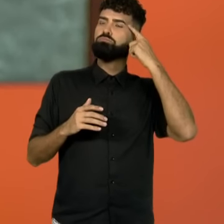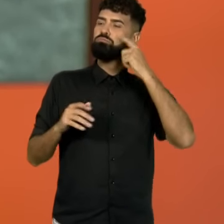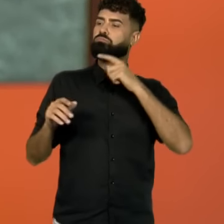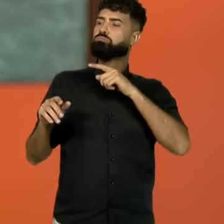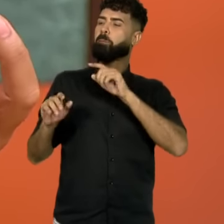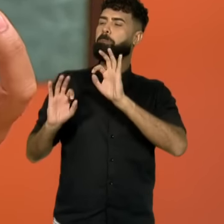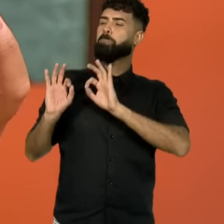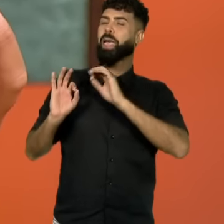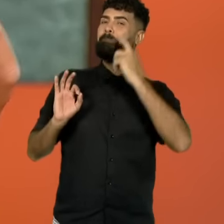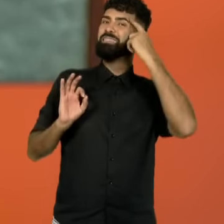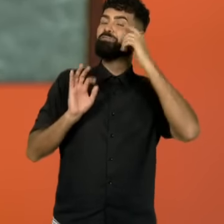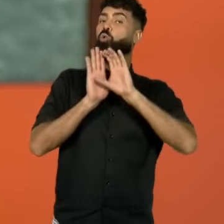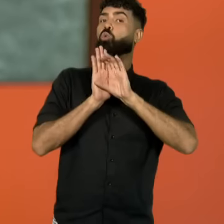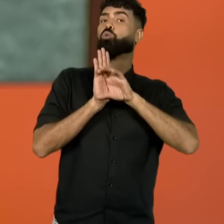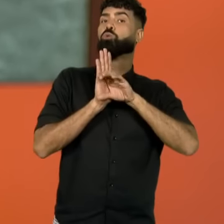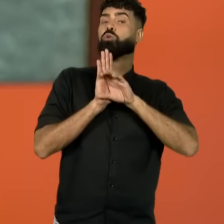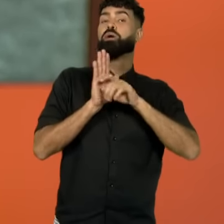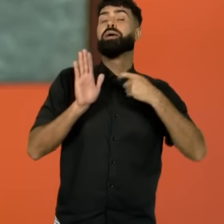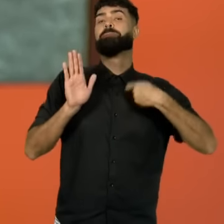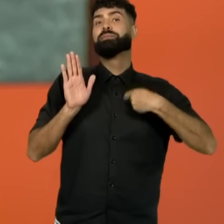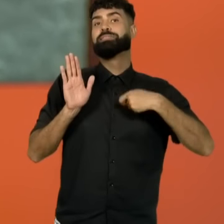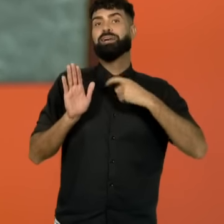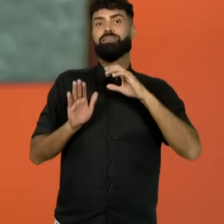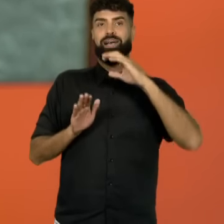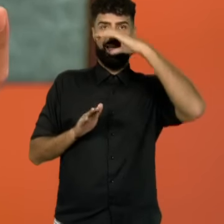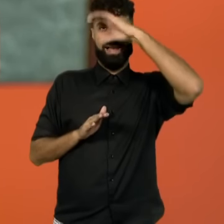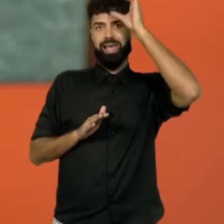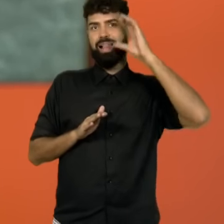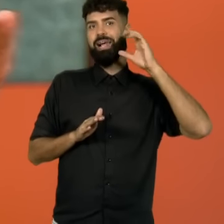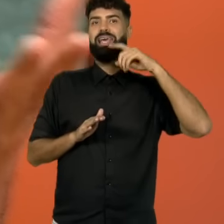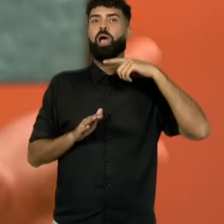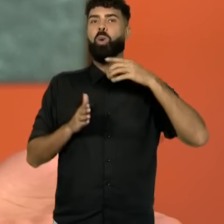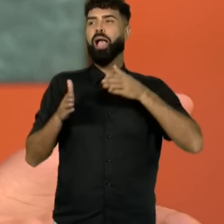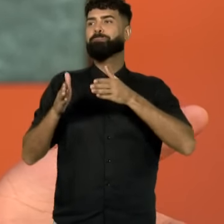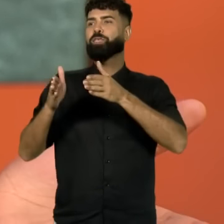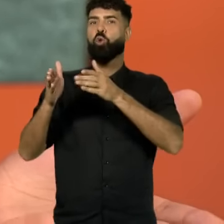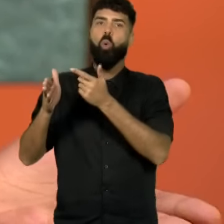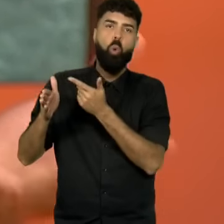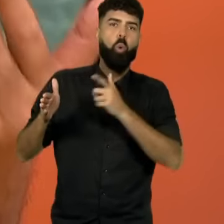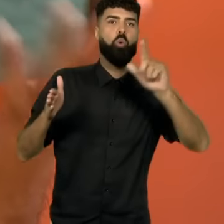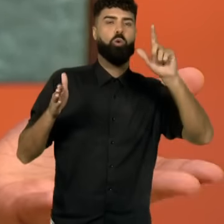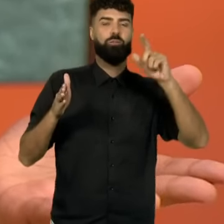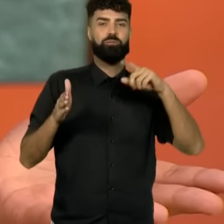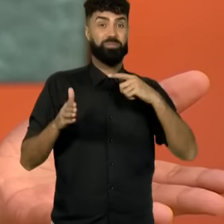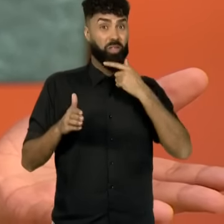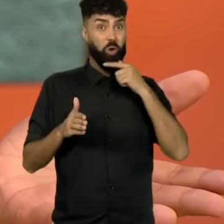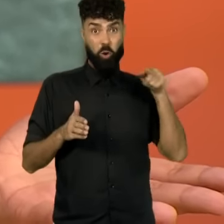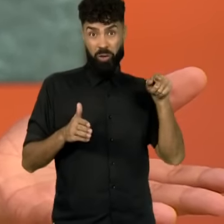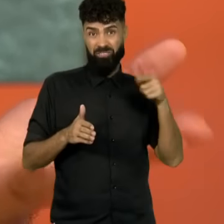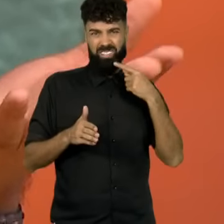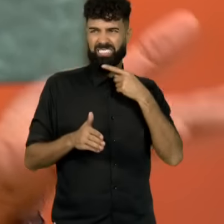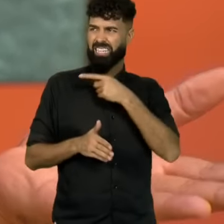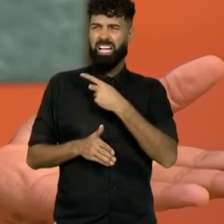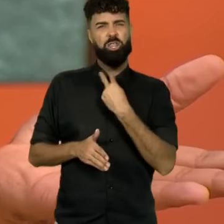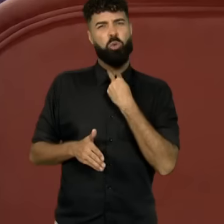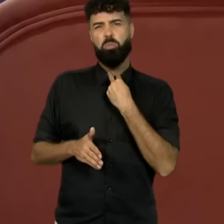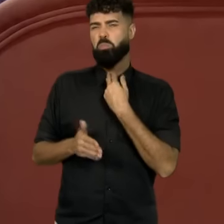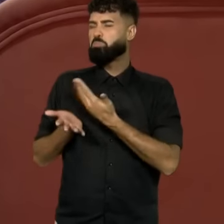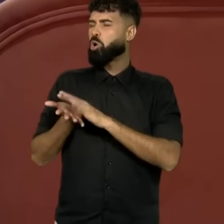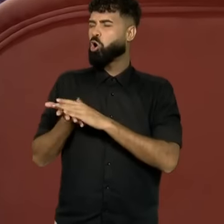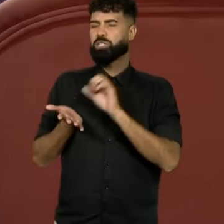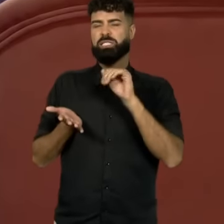esse conceito de que precisava dar a Clara um outro norte na carreira. Ele dizia que a Clara não podia ser considerada uma sambeira. Uma